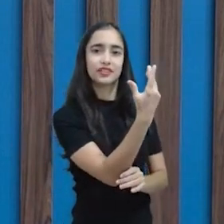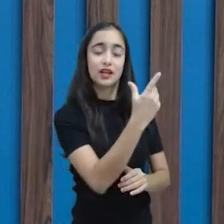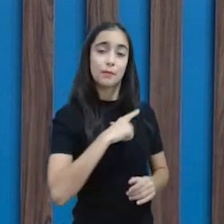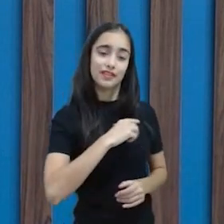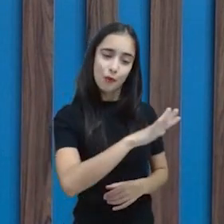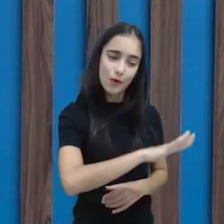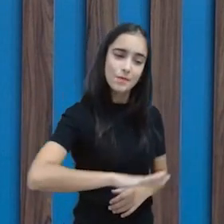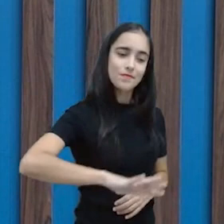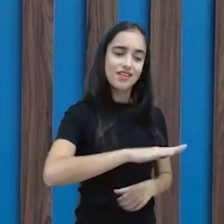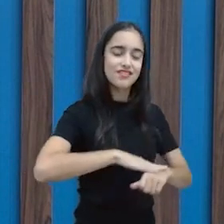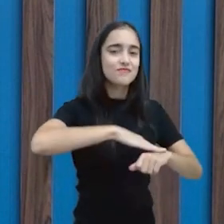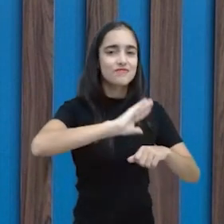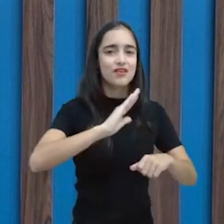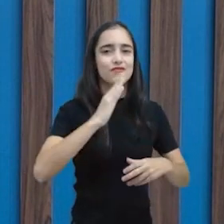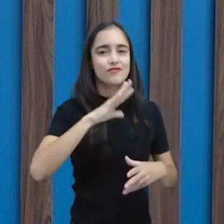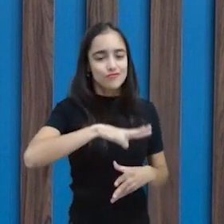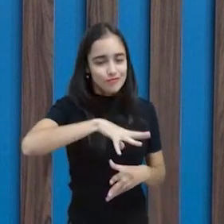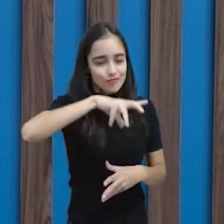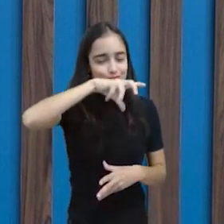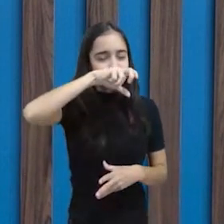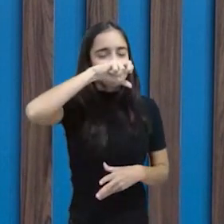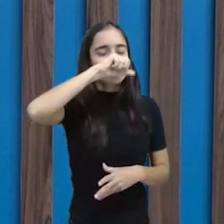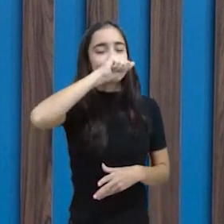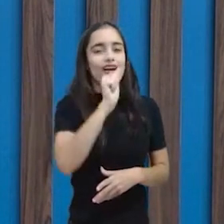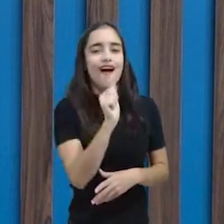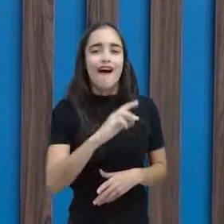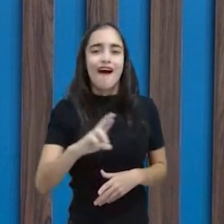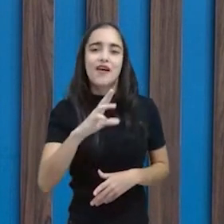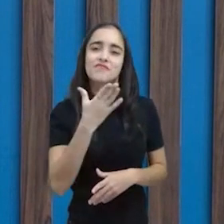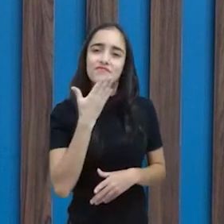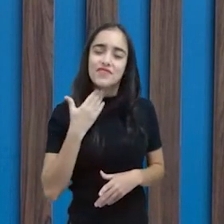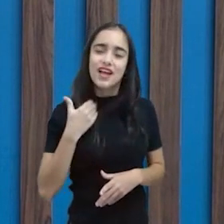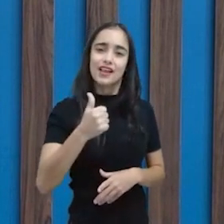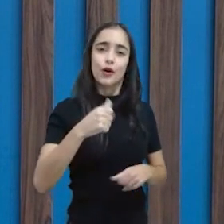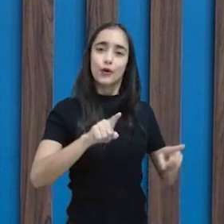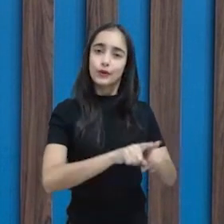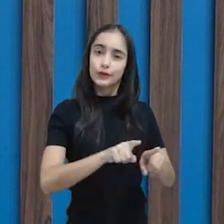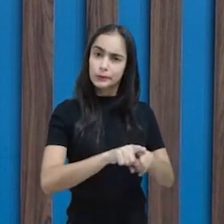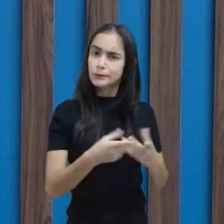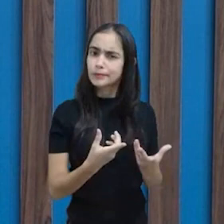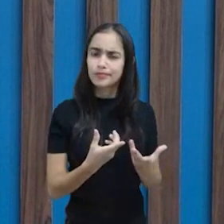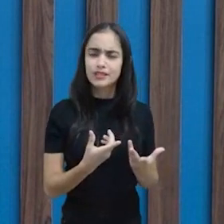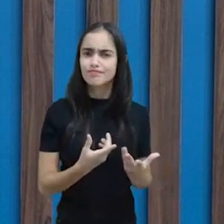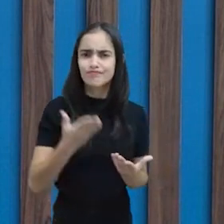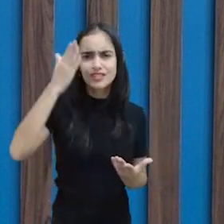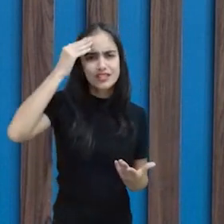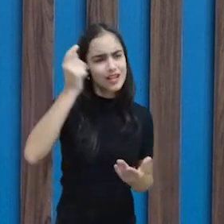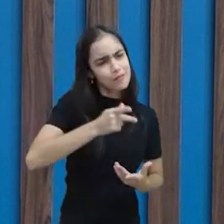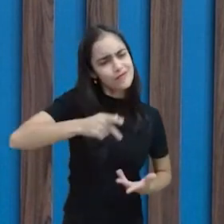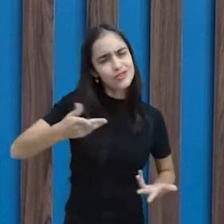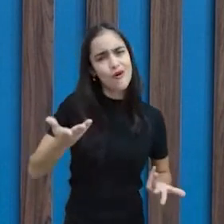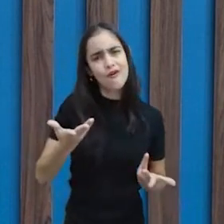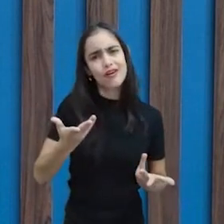um lugar que possa ser retirado ali ervas para que sejam, né, cozidas em casa, né? Sabe, professora,